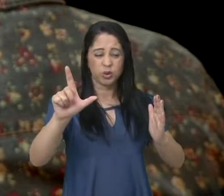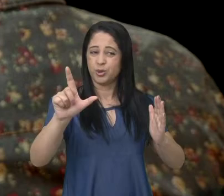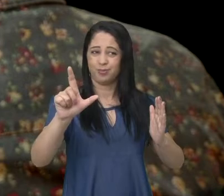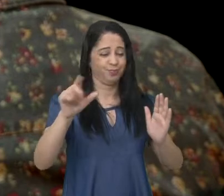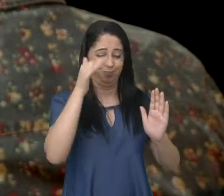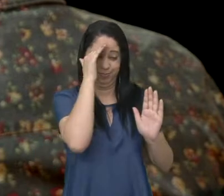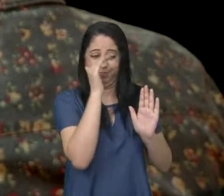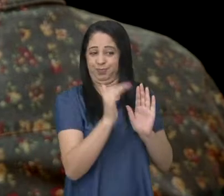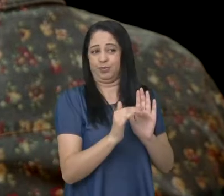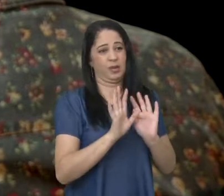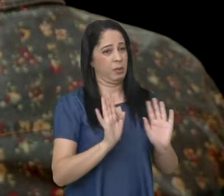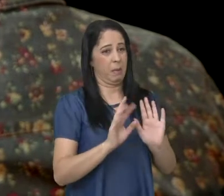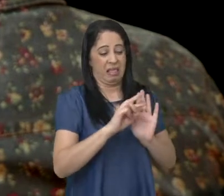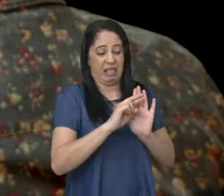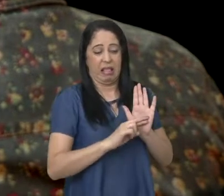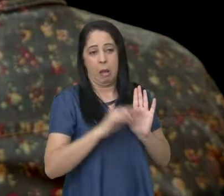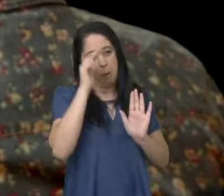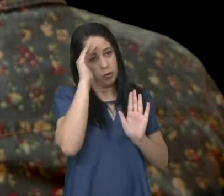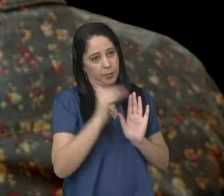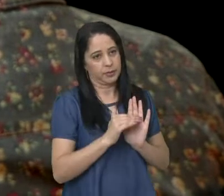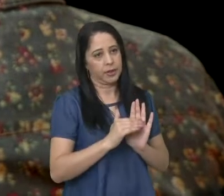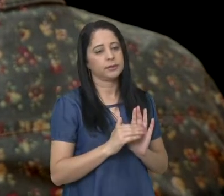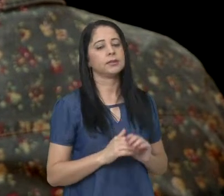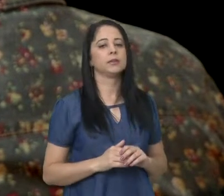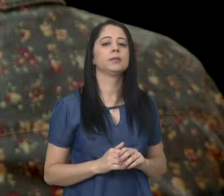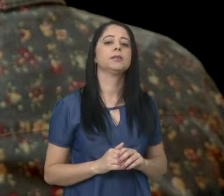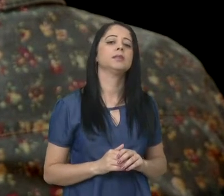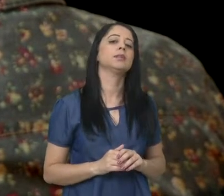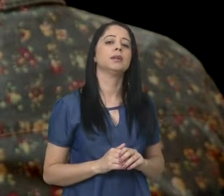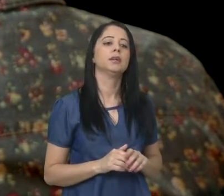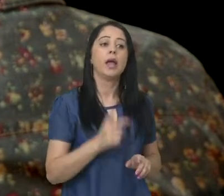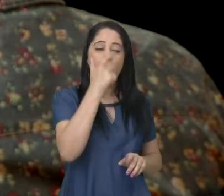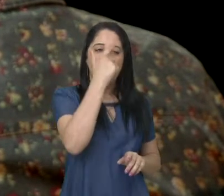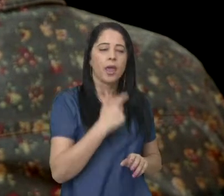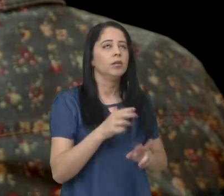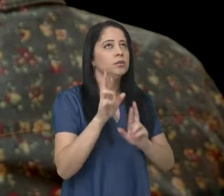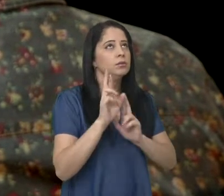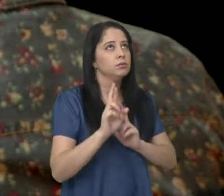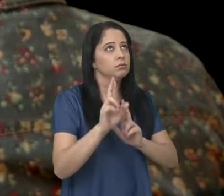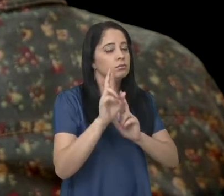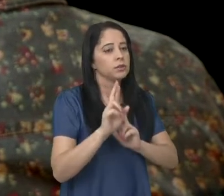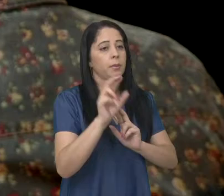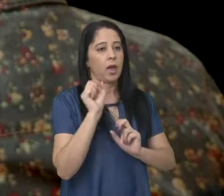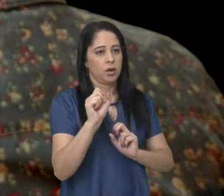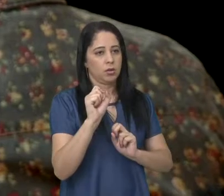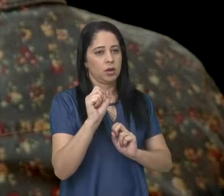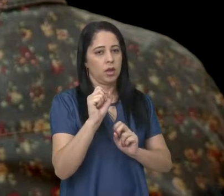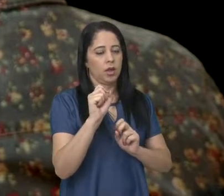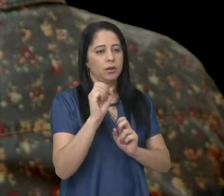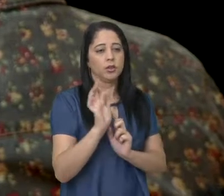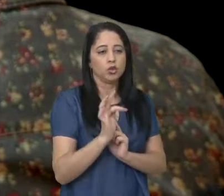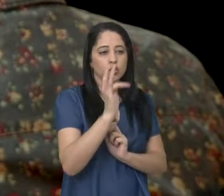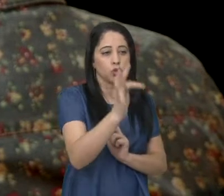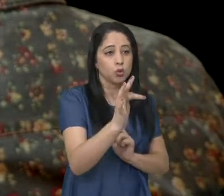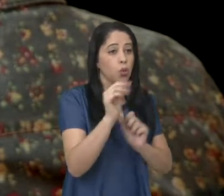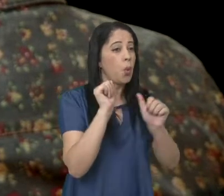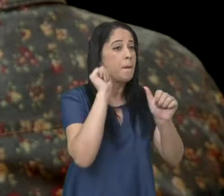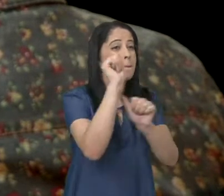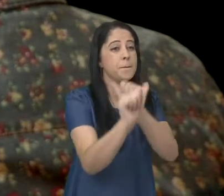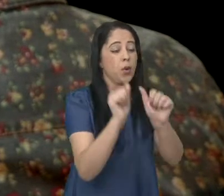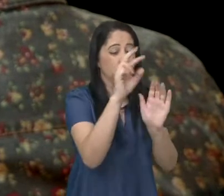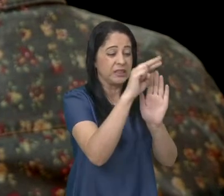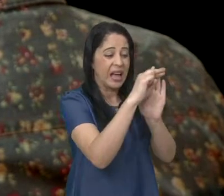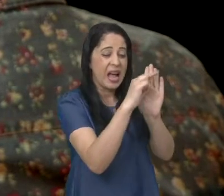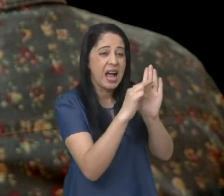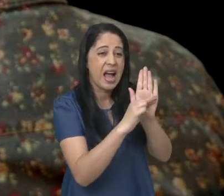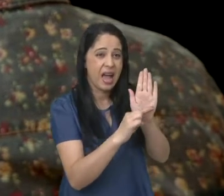fortaleceu as lideranças de mulheres. Eu espero que a gente consiga mudar essa regra